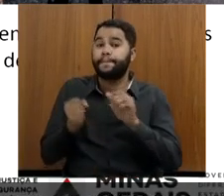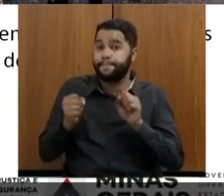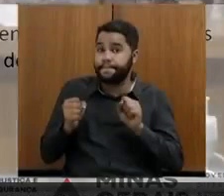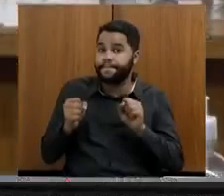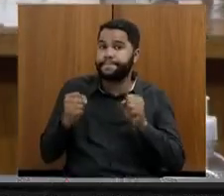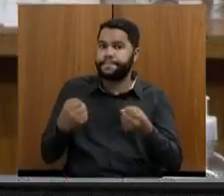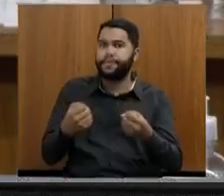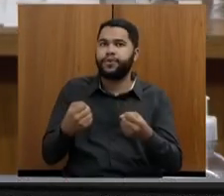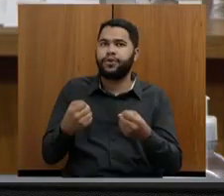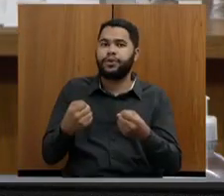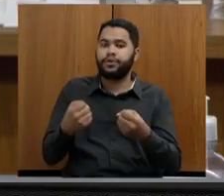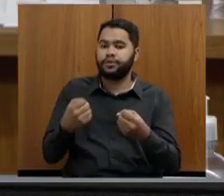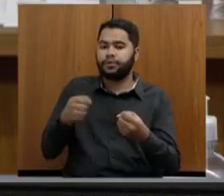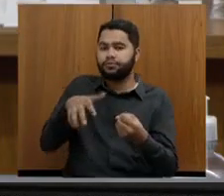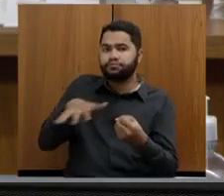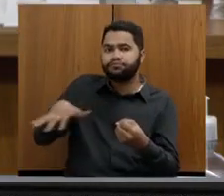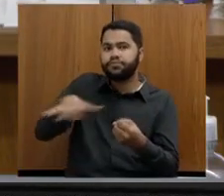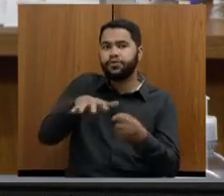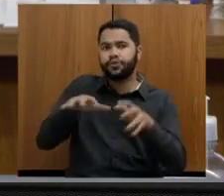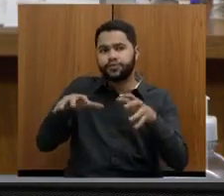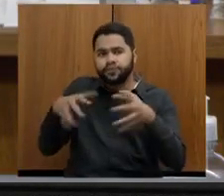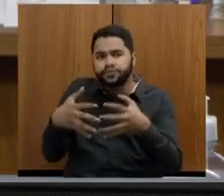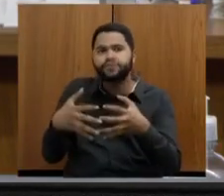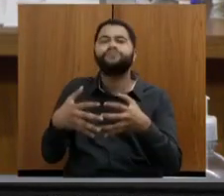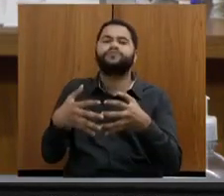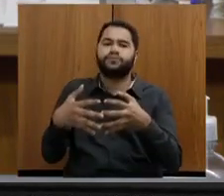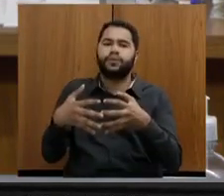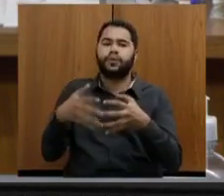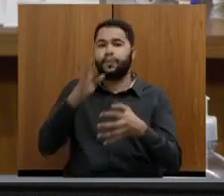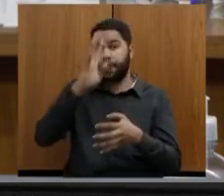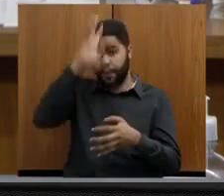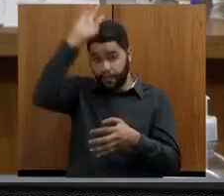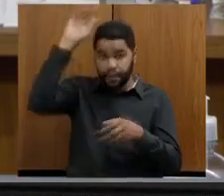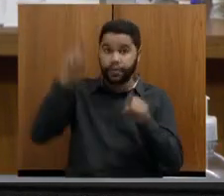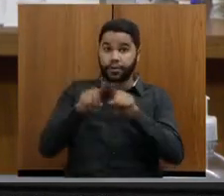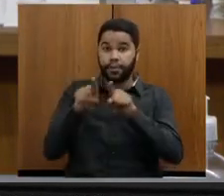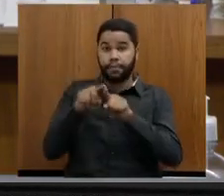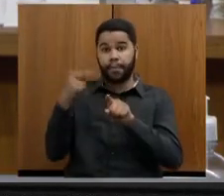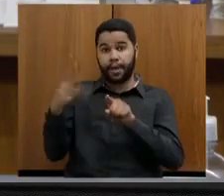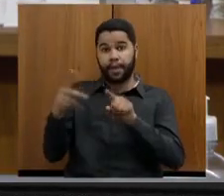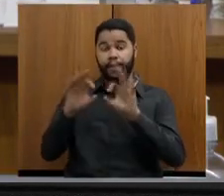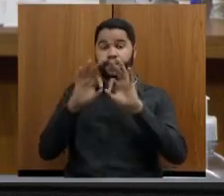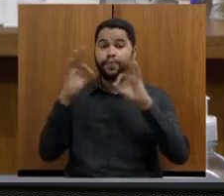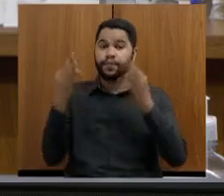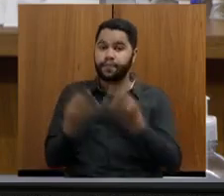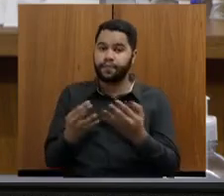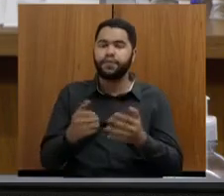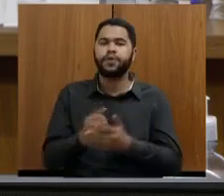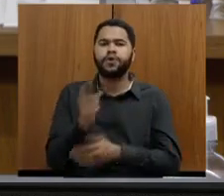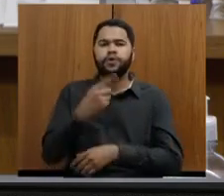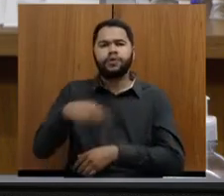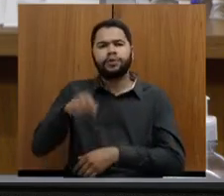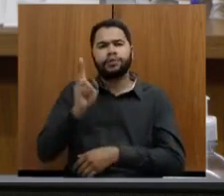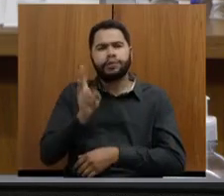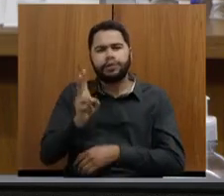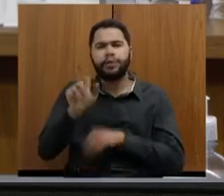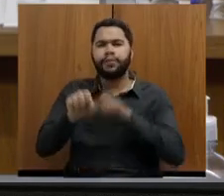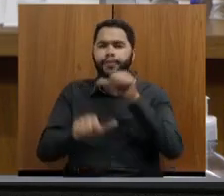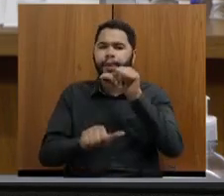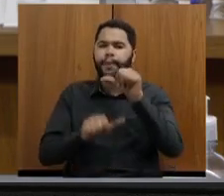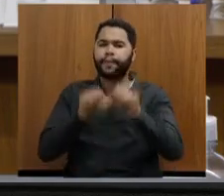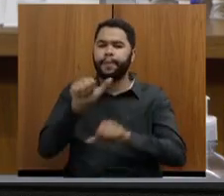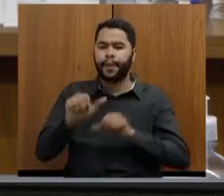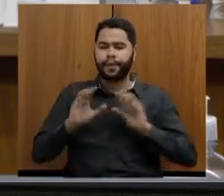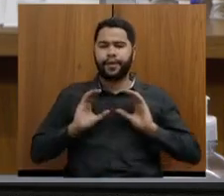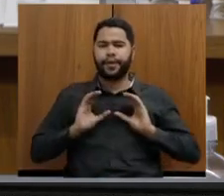a proteção dos nossos Bombeiros Militares e de seus familiares nós estivemos em constante busca de uma mudança